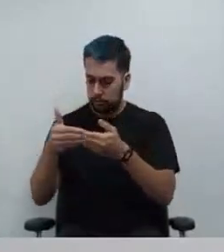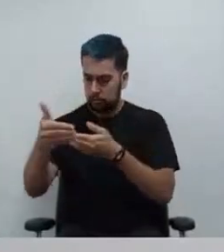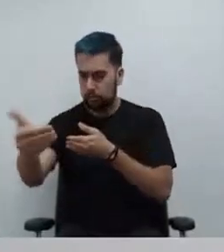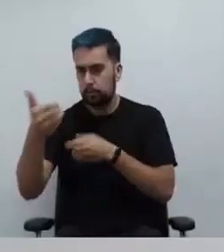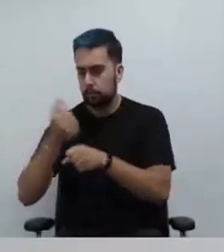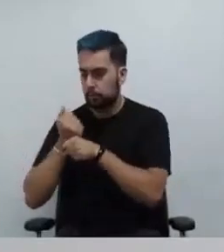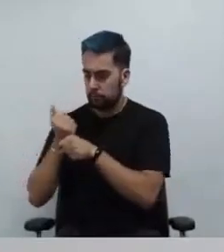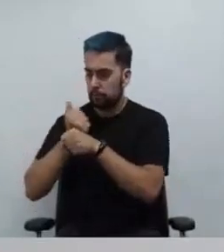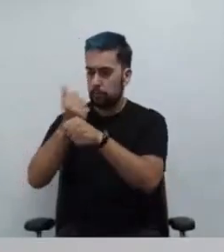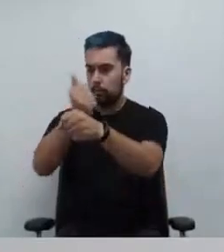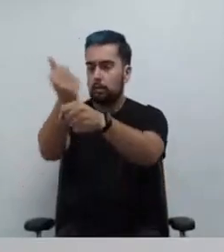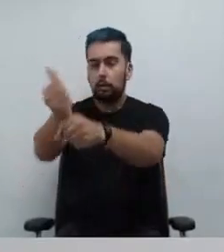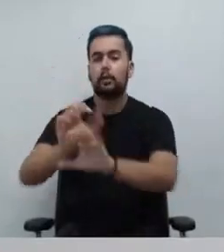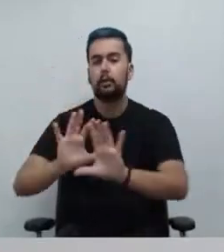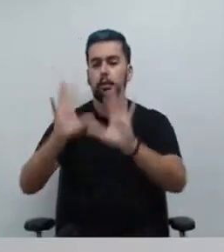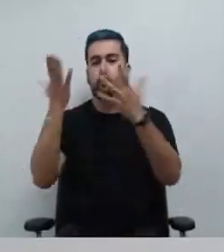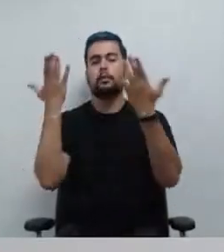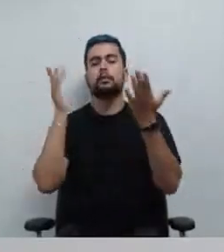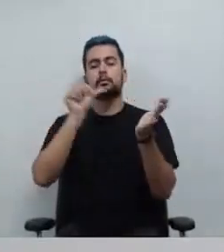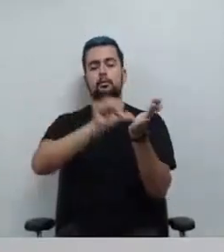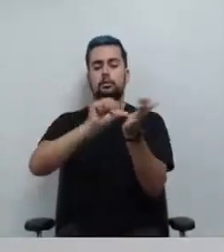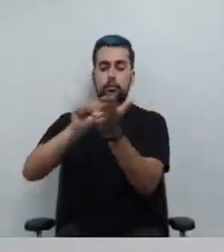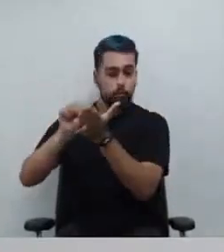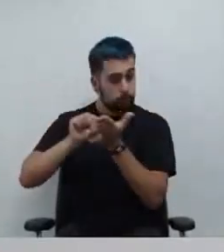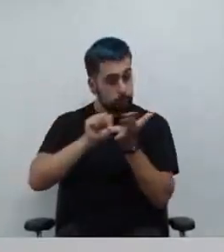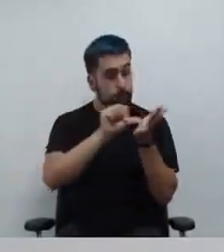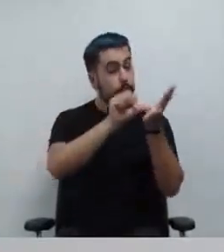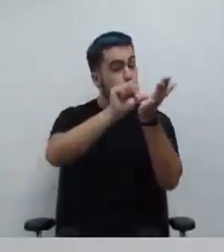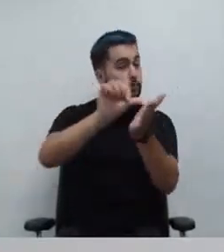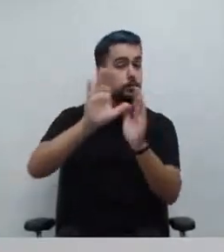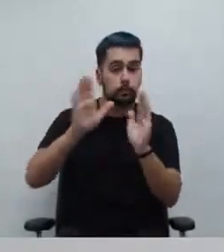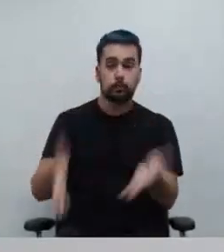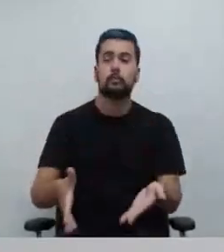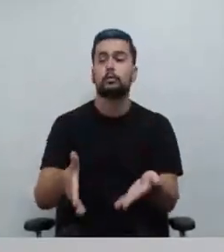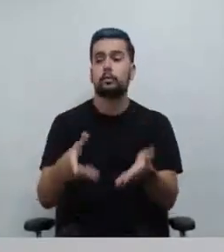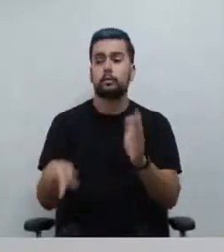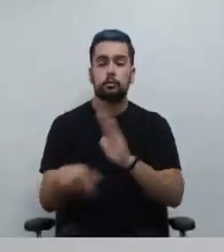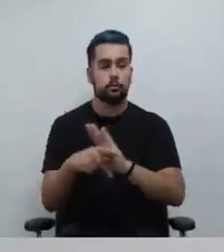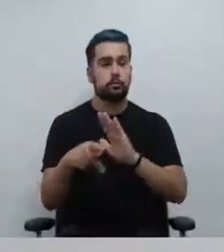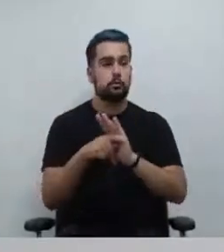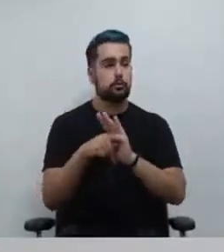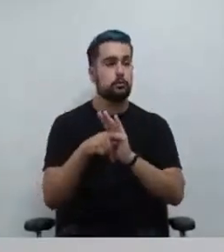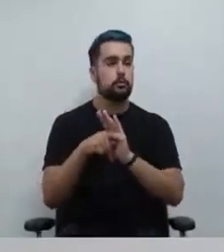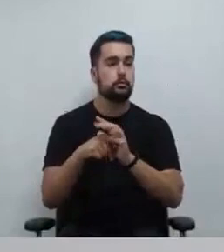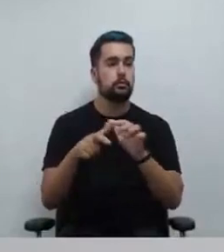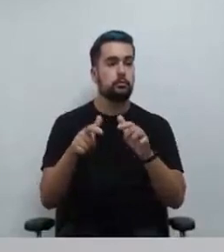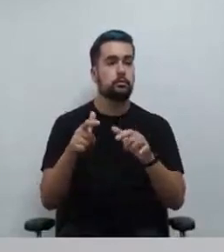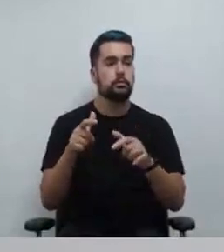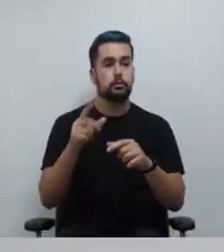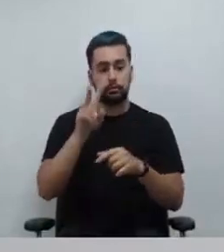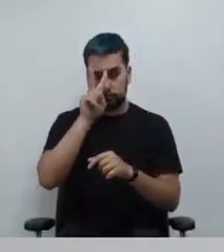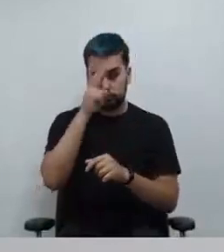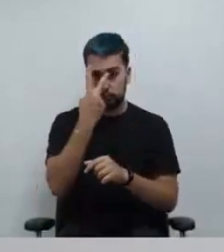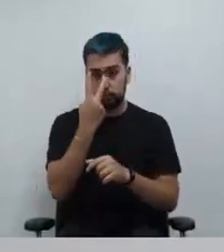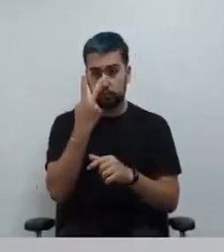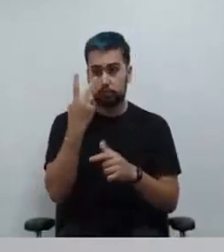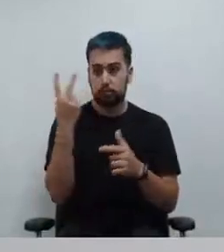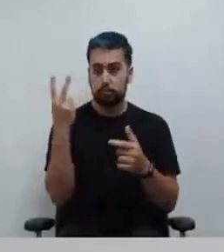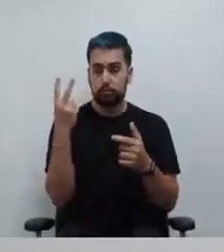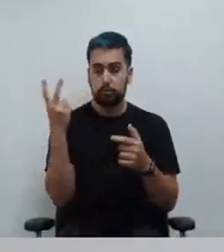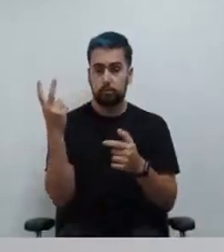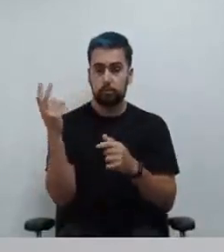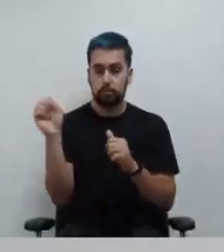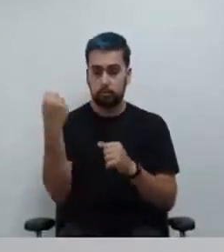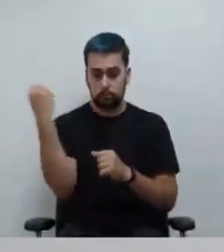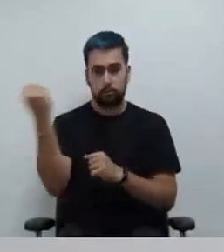anos institucionais, unidades que foram objeto de crimes patrimoniais, e